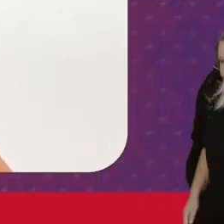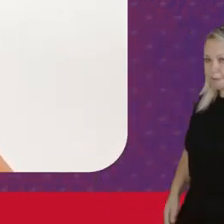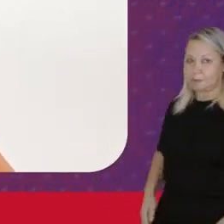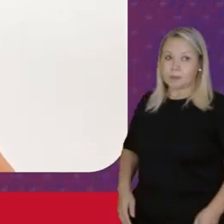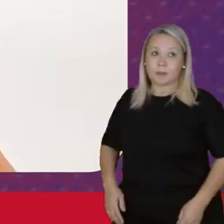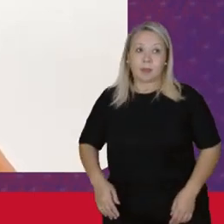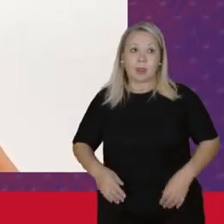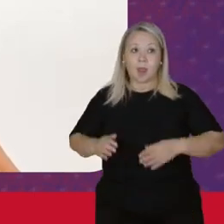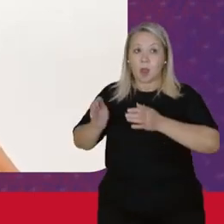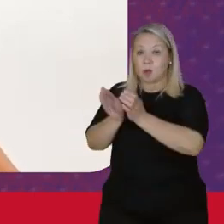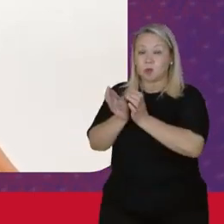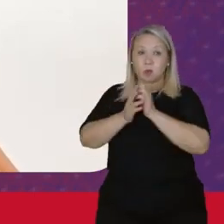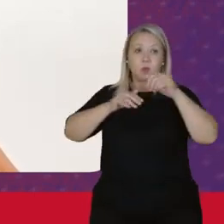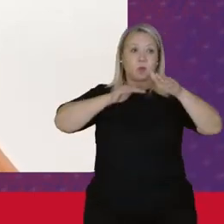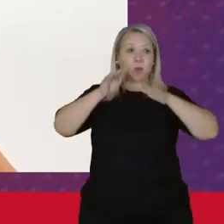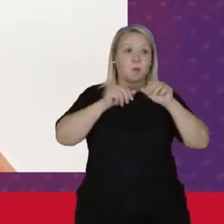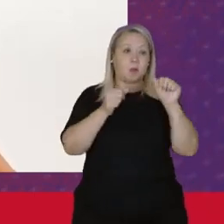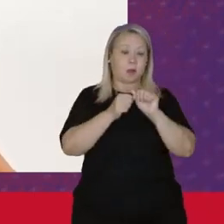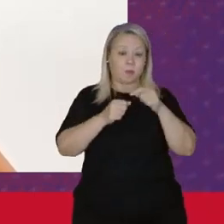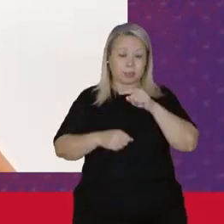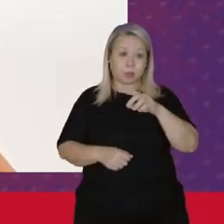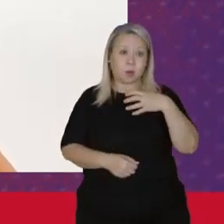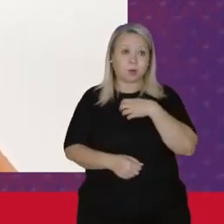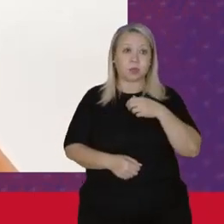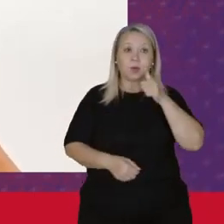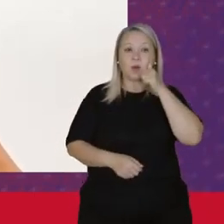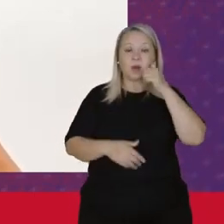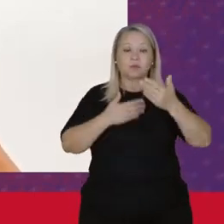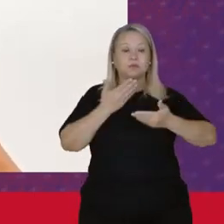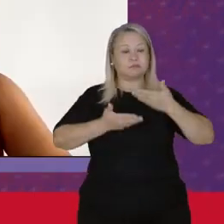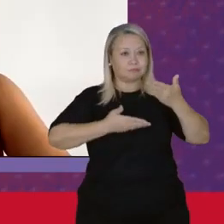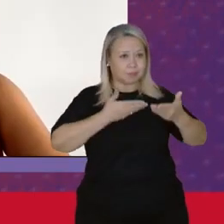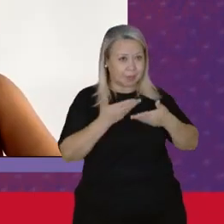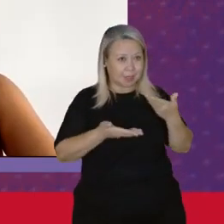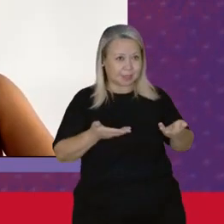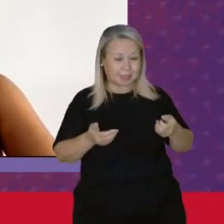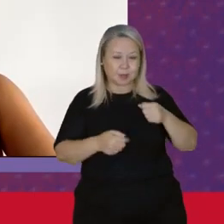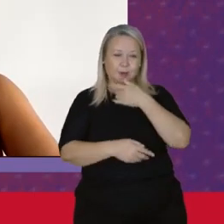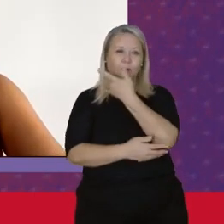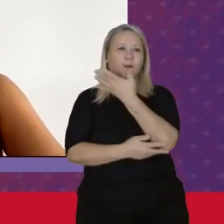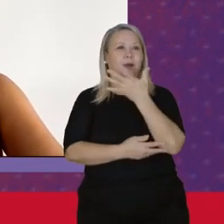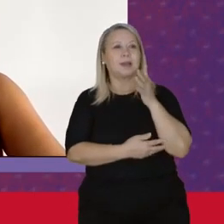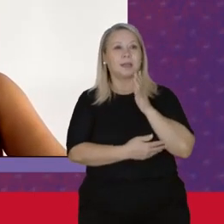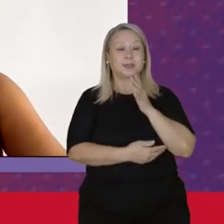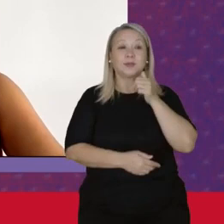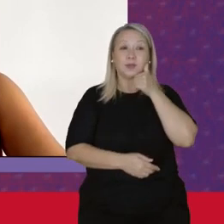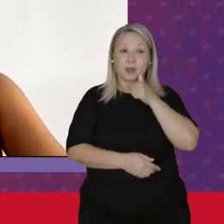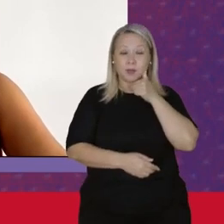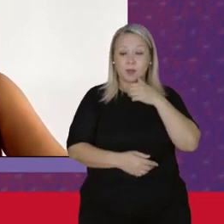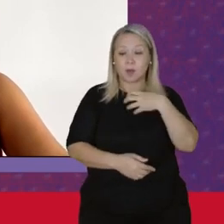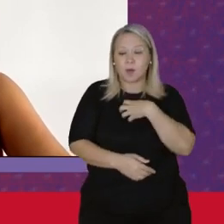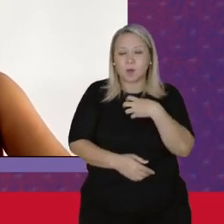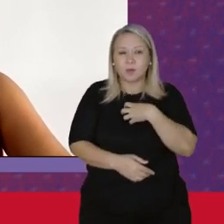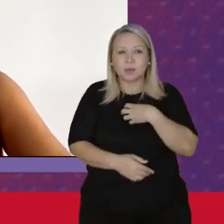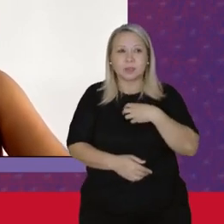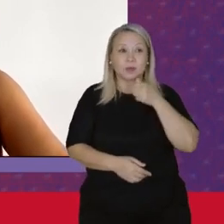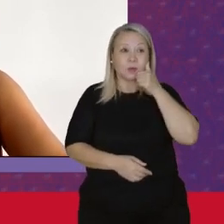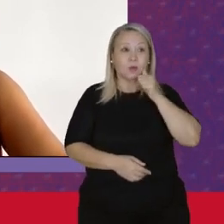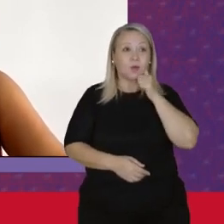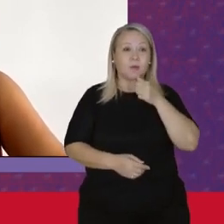nos trazem isso, que é a forma com que as mulheres se relacionam com a natureza, a forma como as